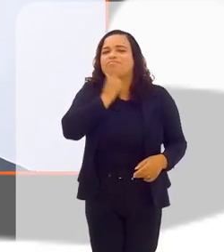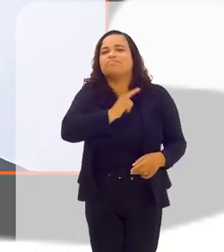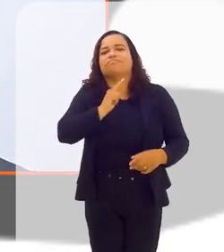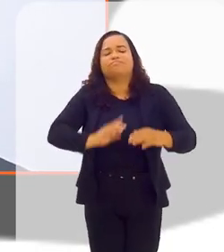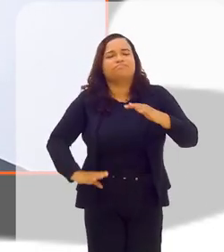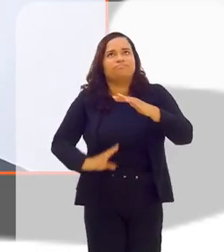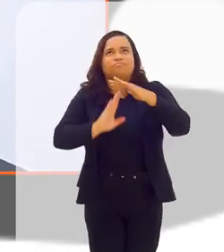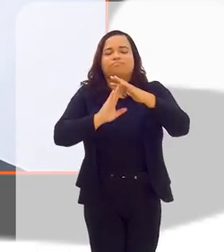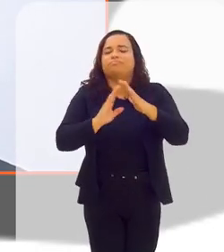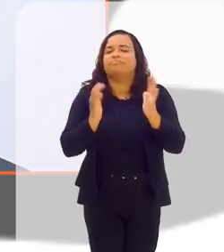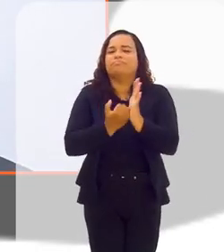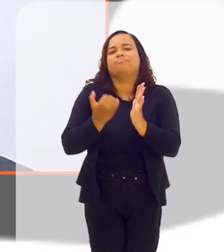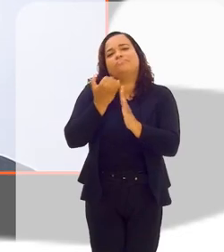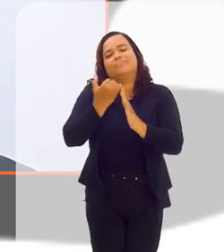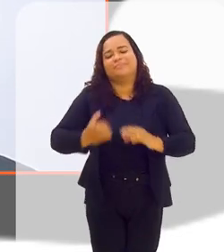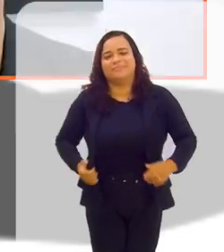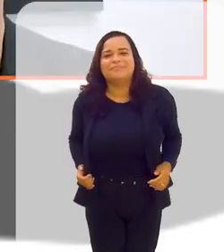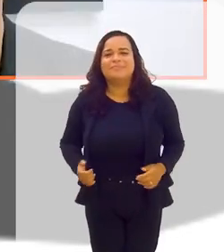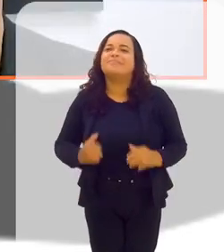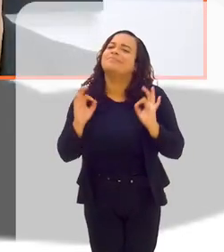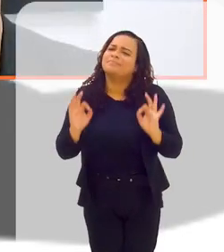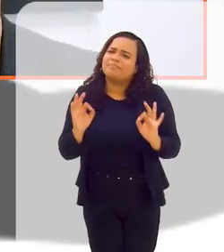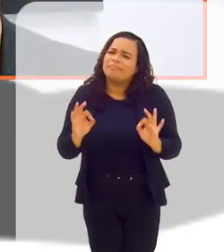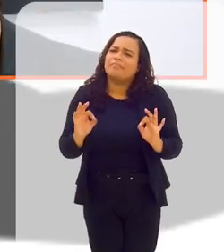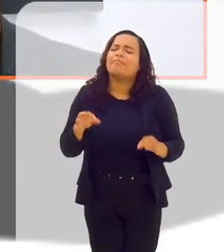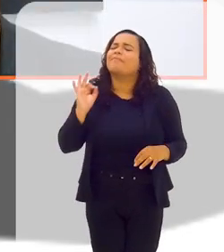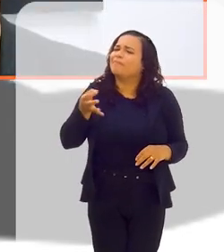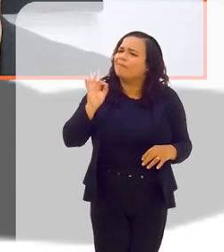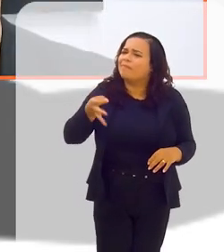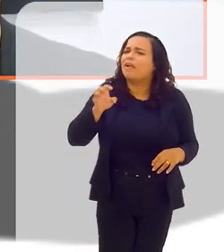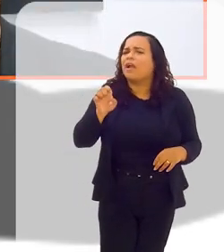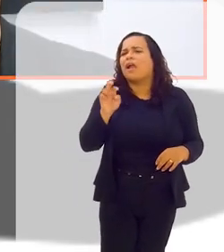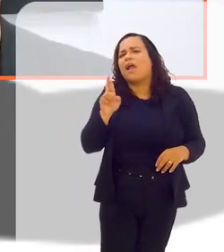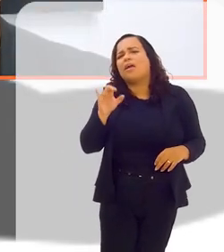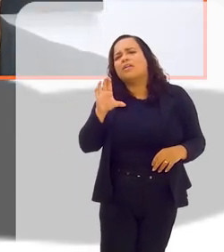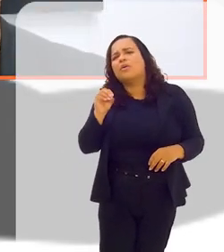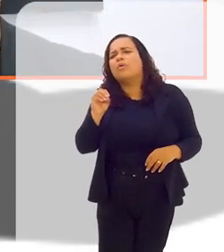atingir o seu clímax. Pois é, Érico, você que